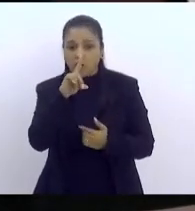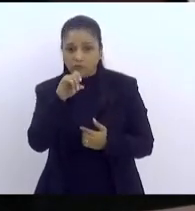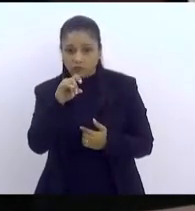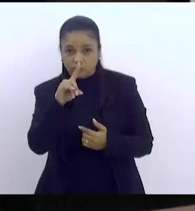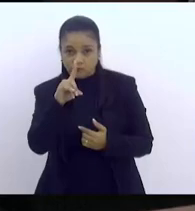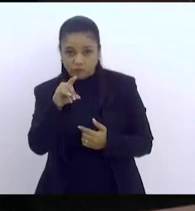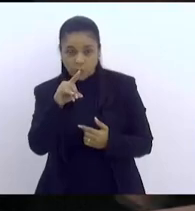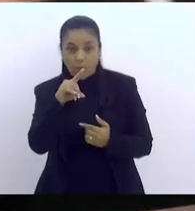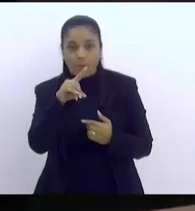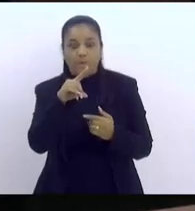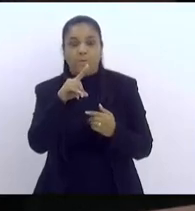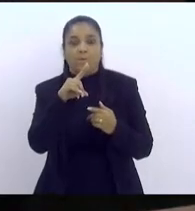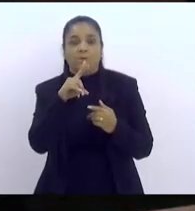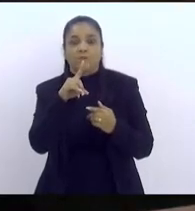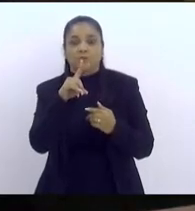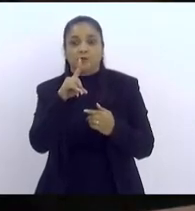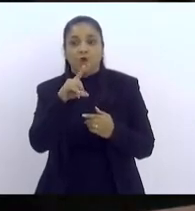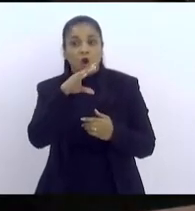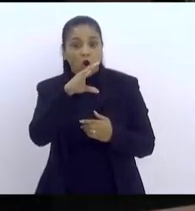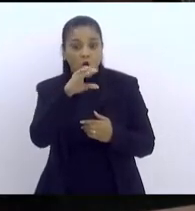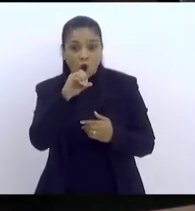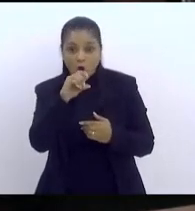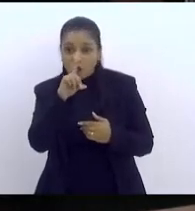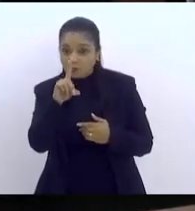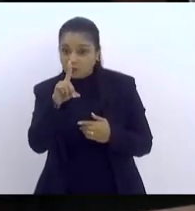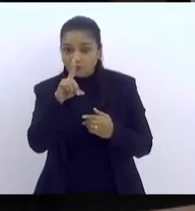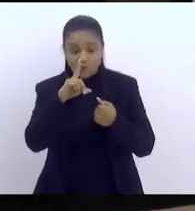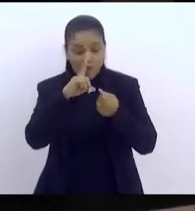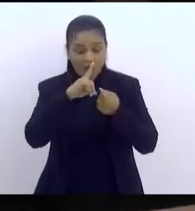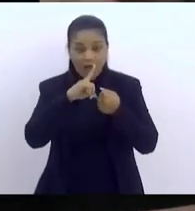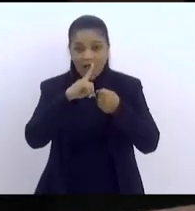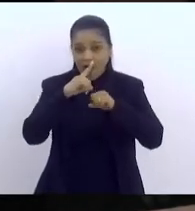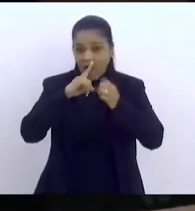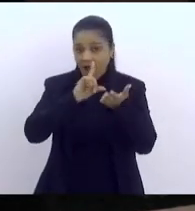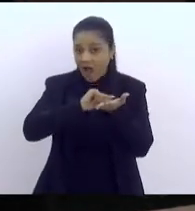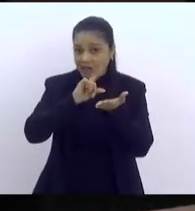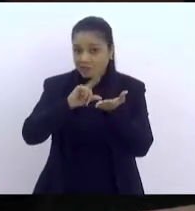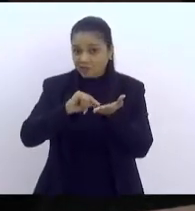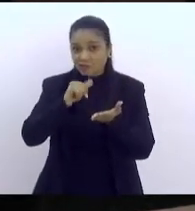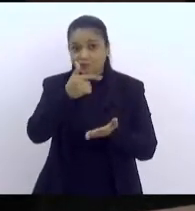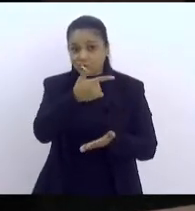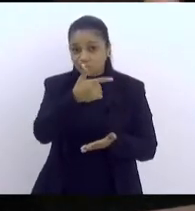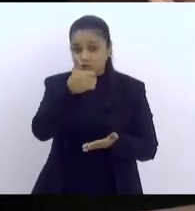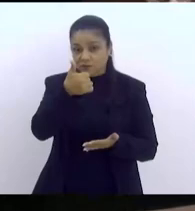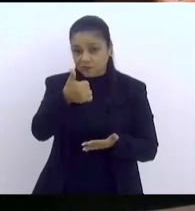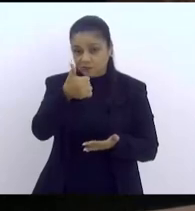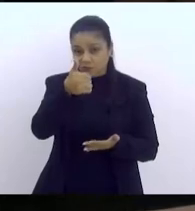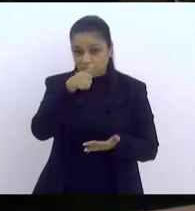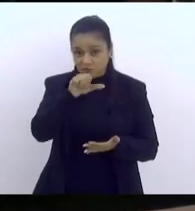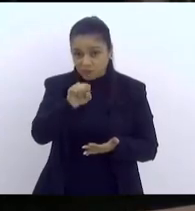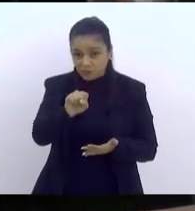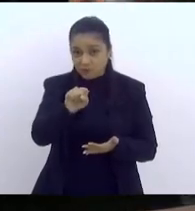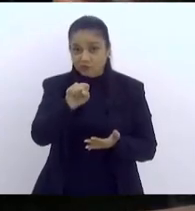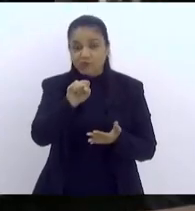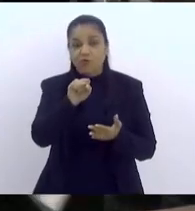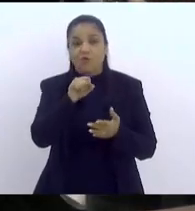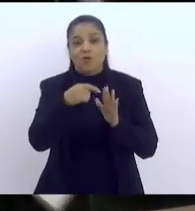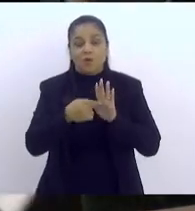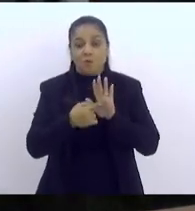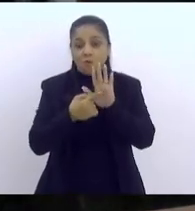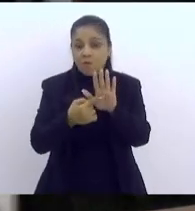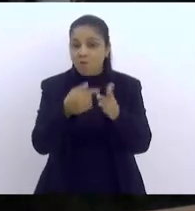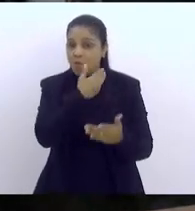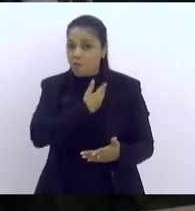inclusive, em minhas mãos, no artigo 208, que diz vilipendiar publicamente ato ou objeto de